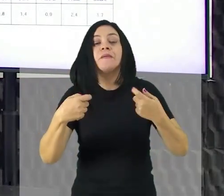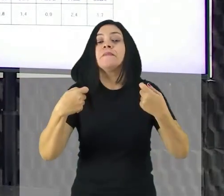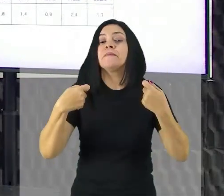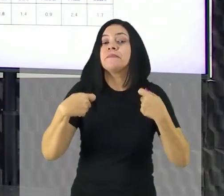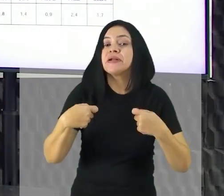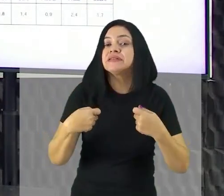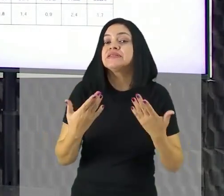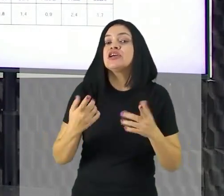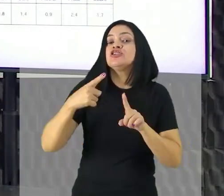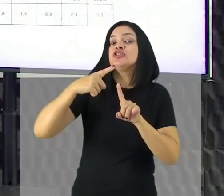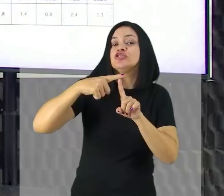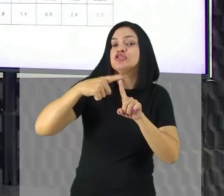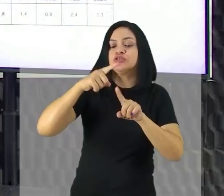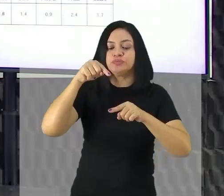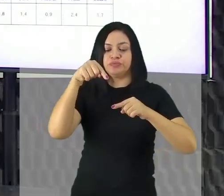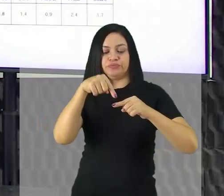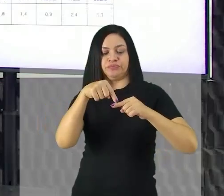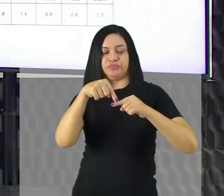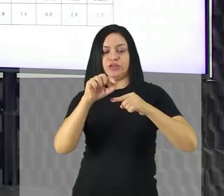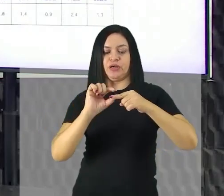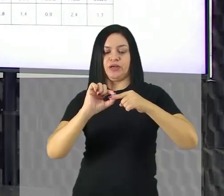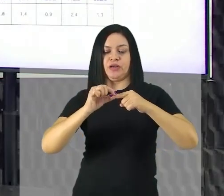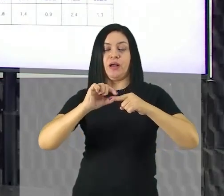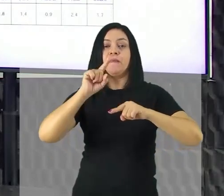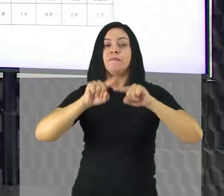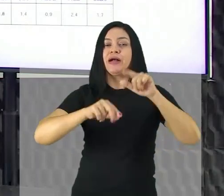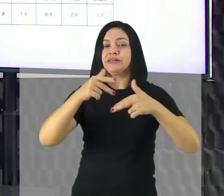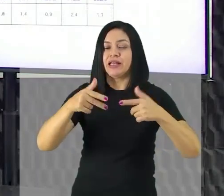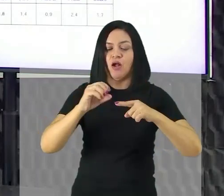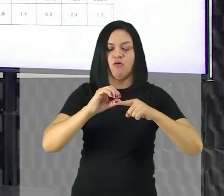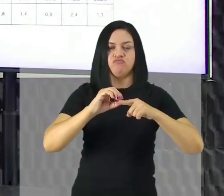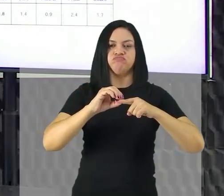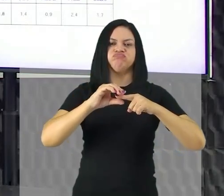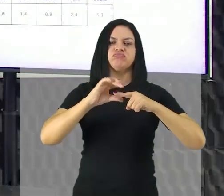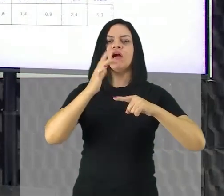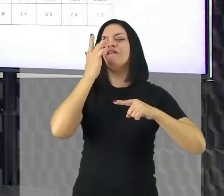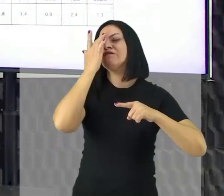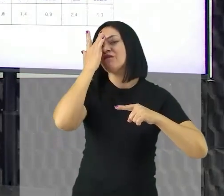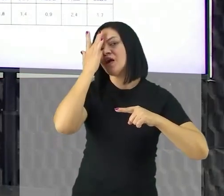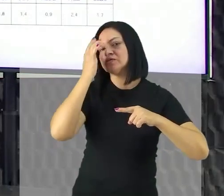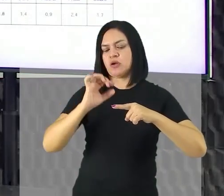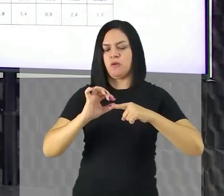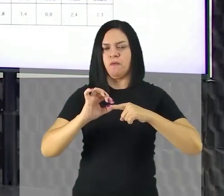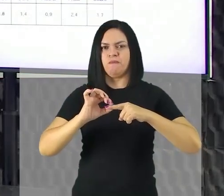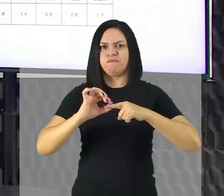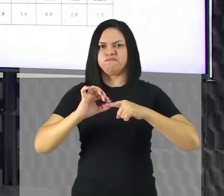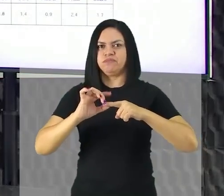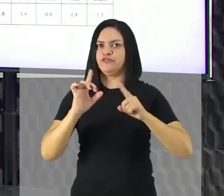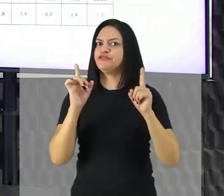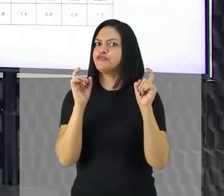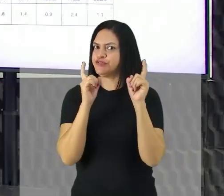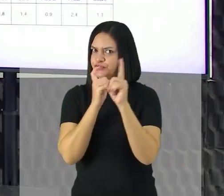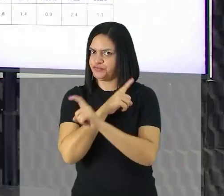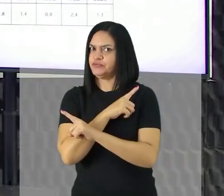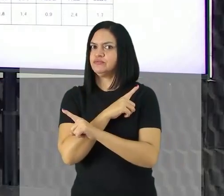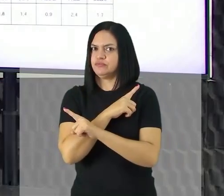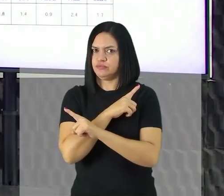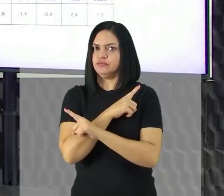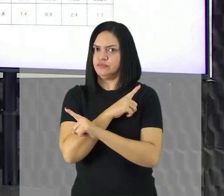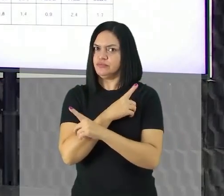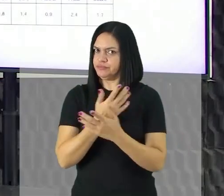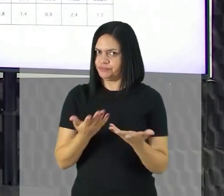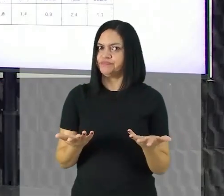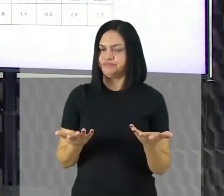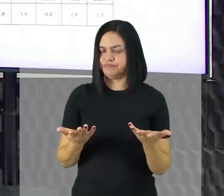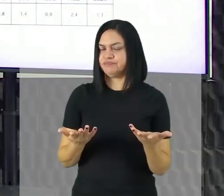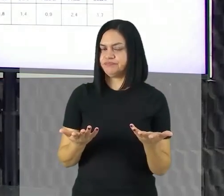saber de que tipo de material. Então, tem materiais que dilatam com facilidade, tem materiais que têm dificuldade em dilatar,